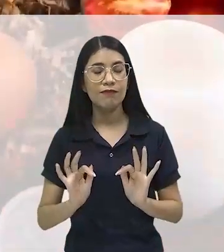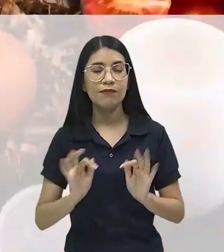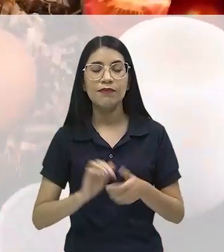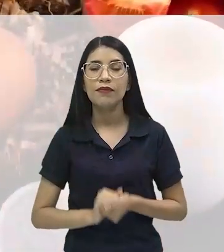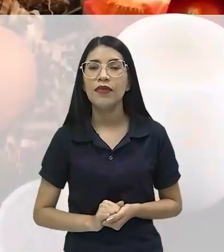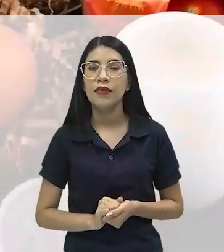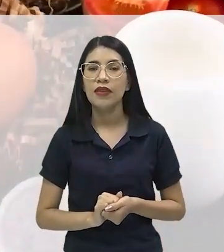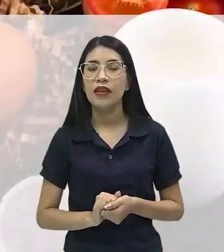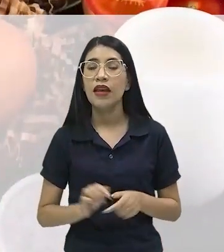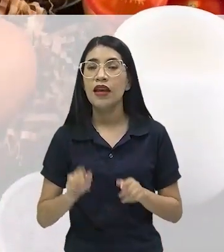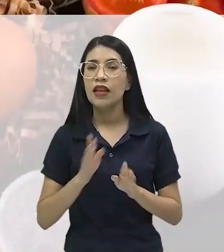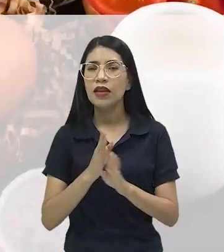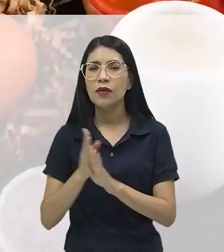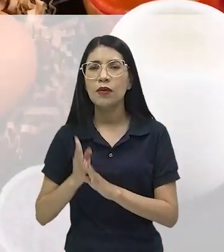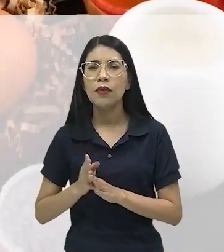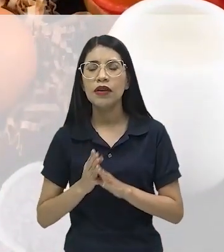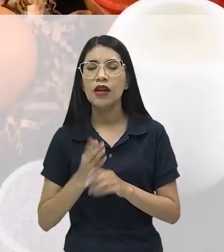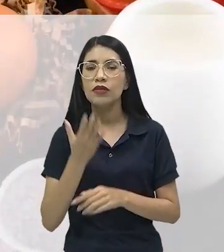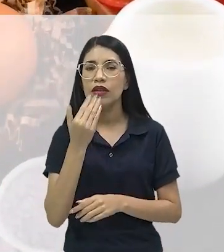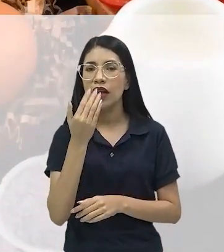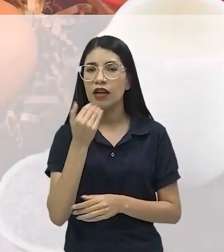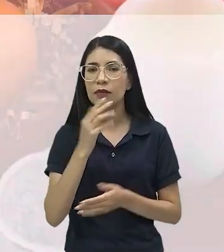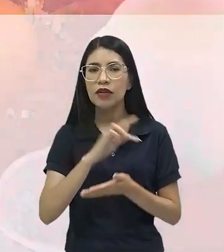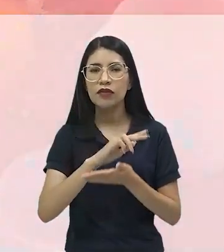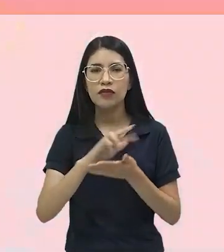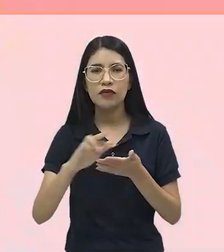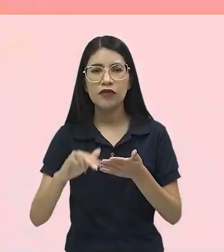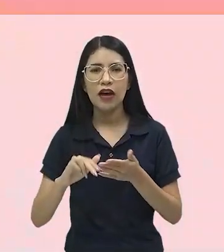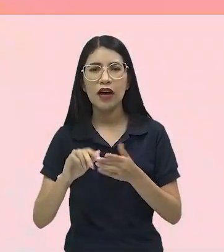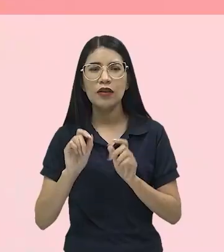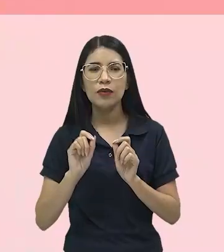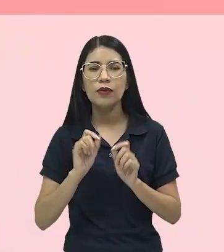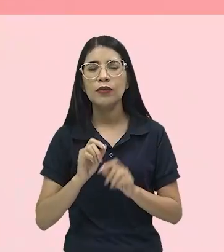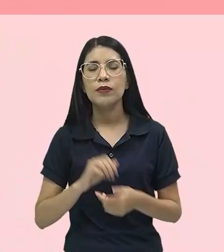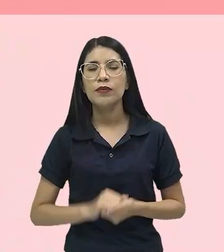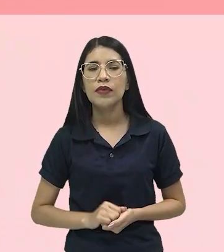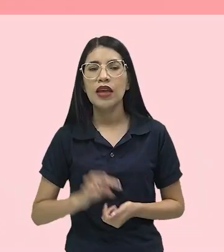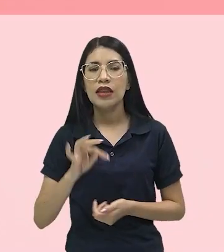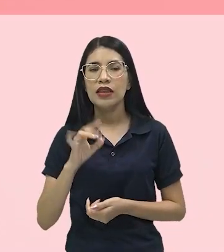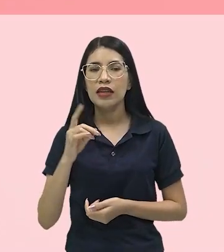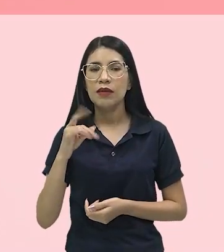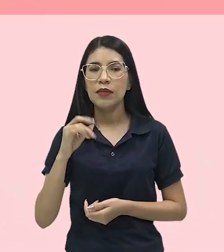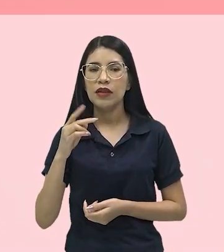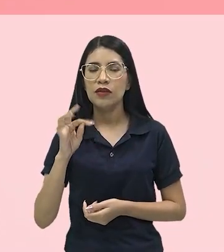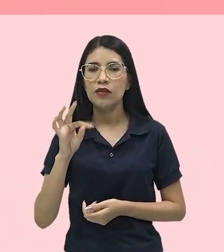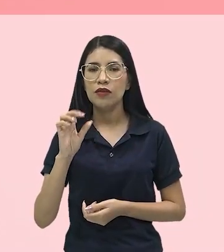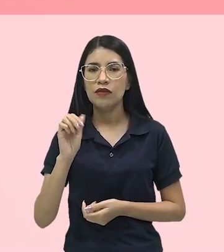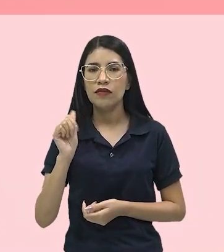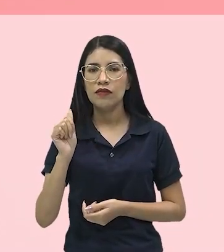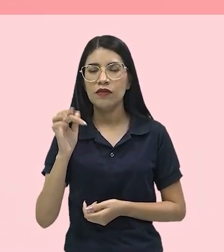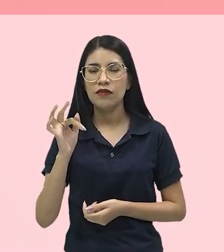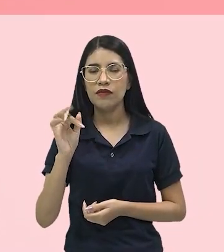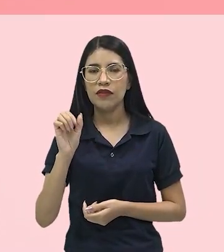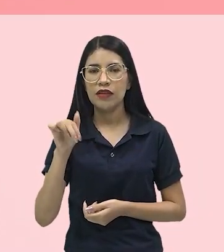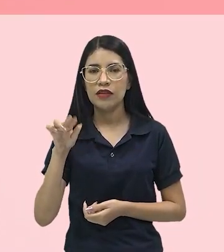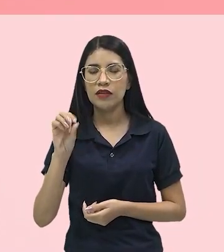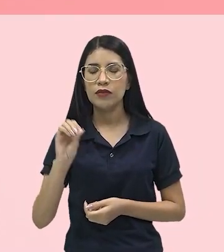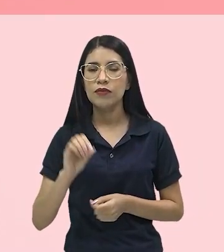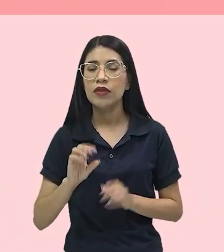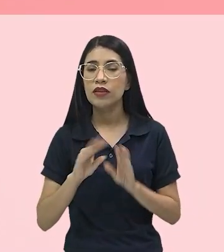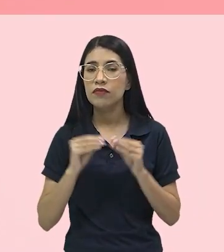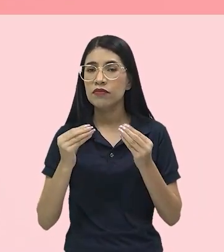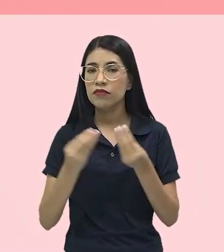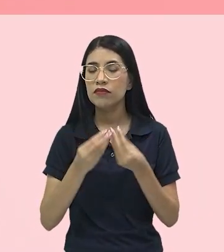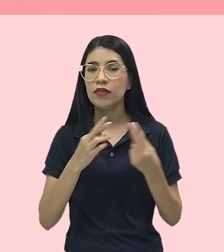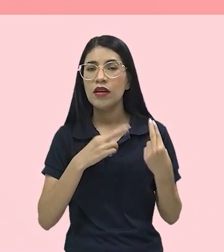ele é encontrado em alimentos ricos em aminoácidos do tipo triptofano. Essa substância é